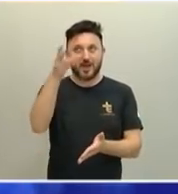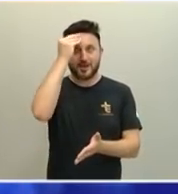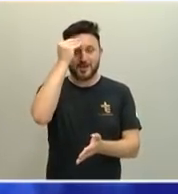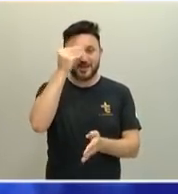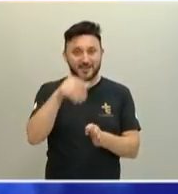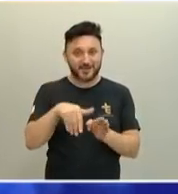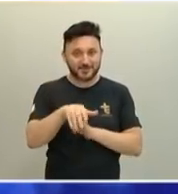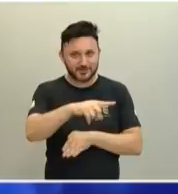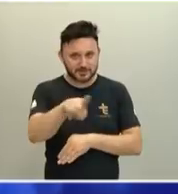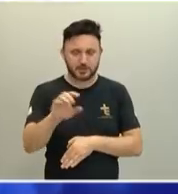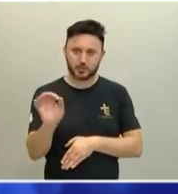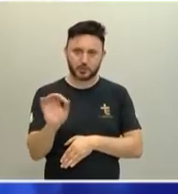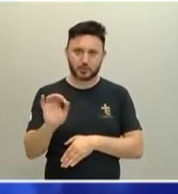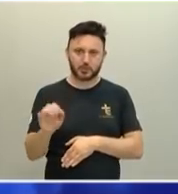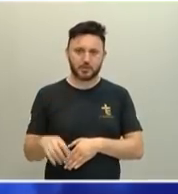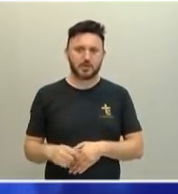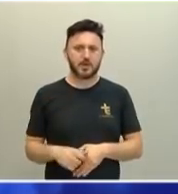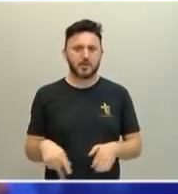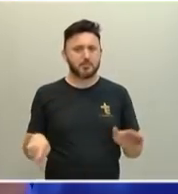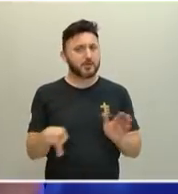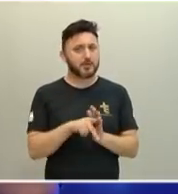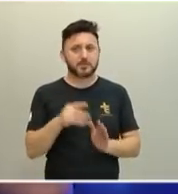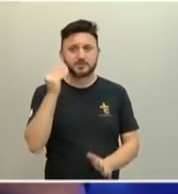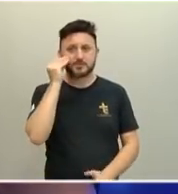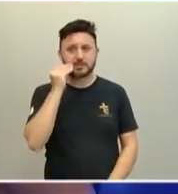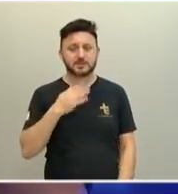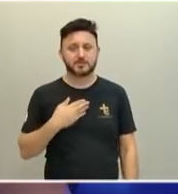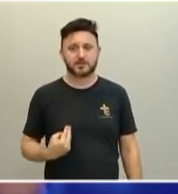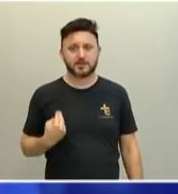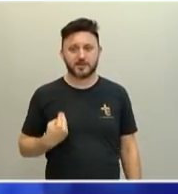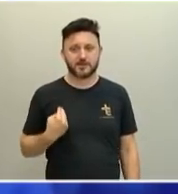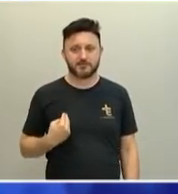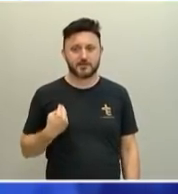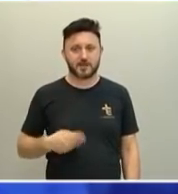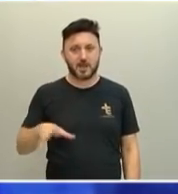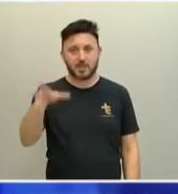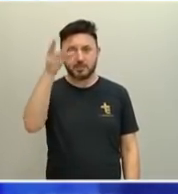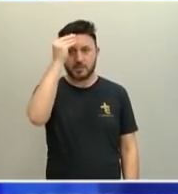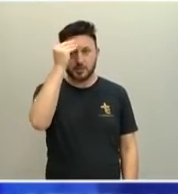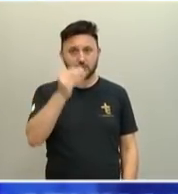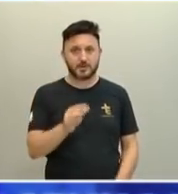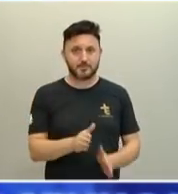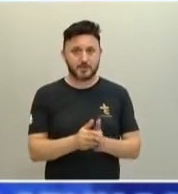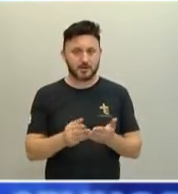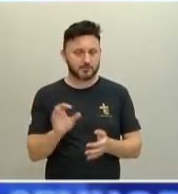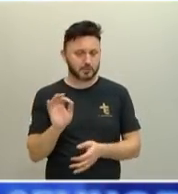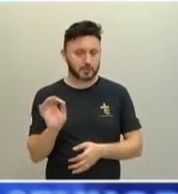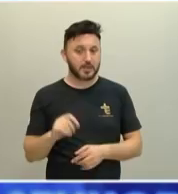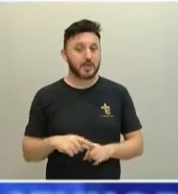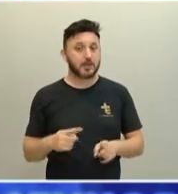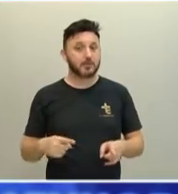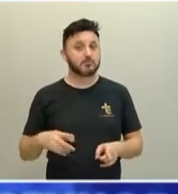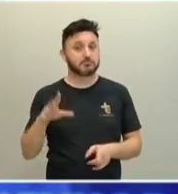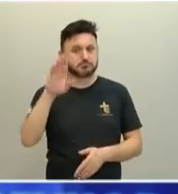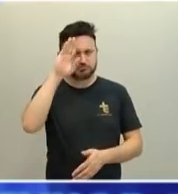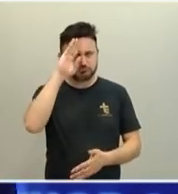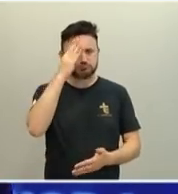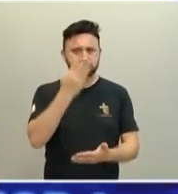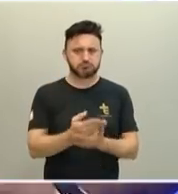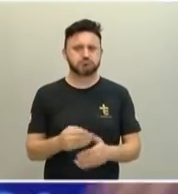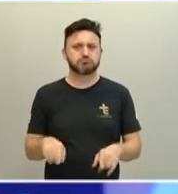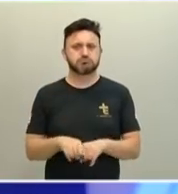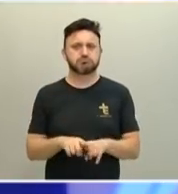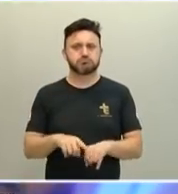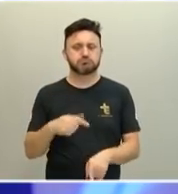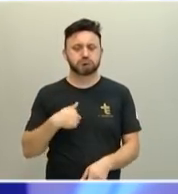não li aqui um livro de bagaço, um livro bonitinho, decorei umas palavras para emocionar você, não. Eu estou falando daquilo que eu creio, daquilo que eu vivo